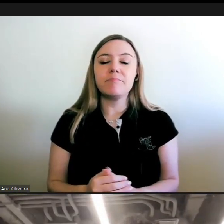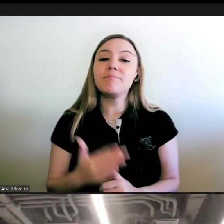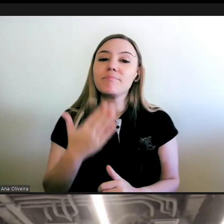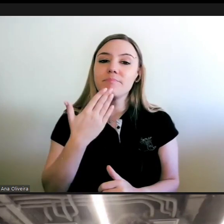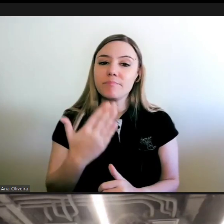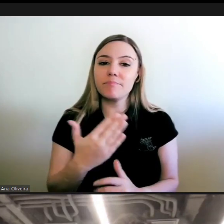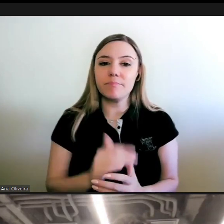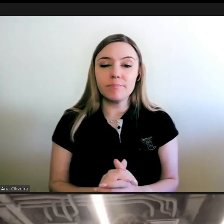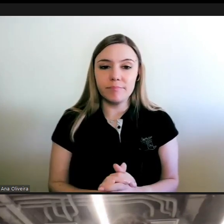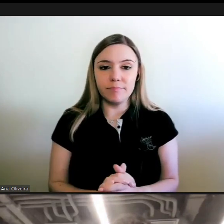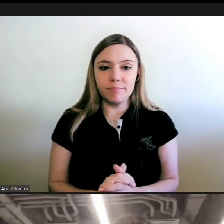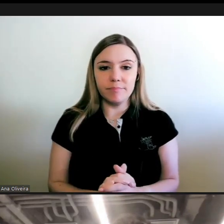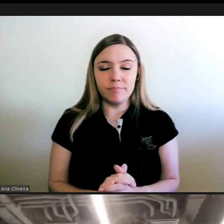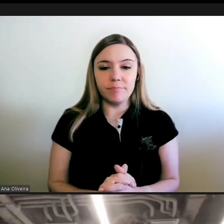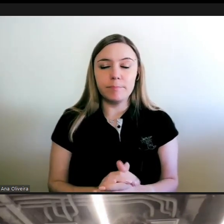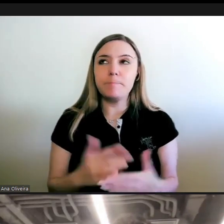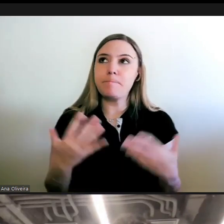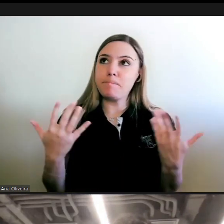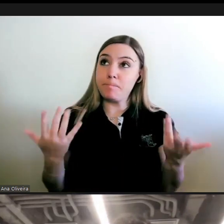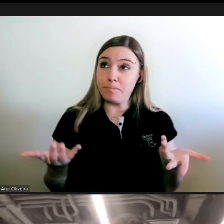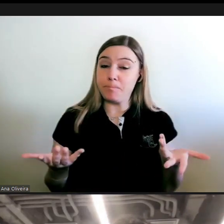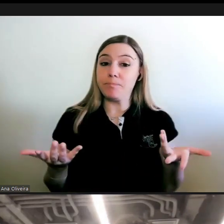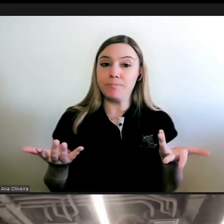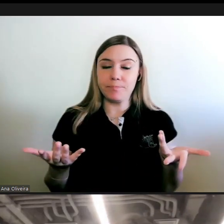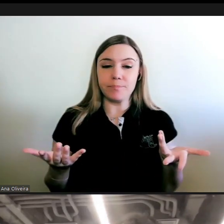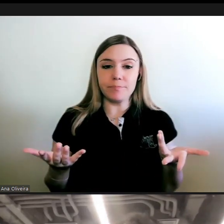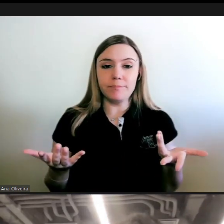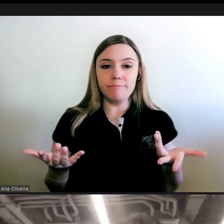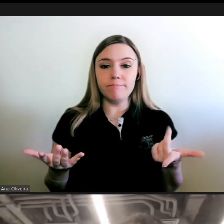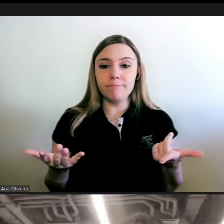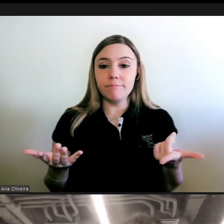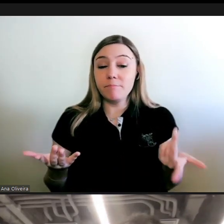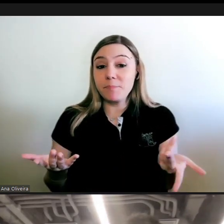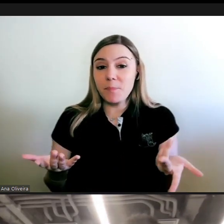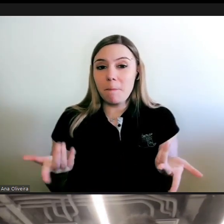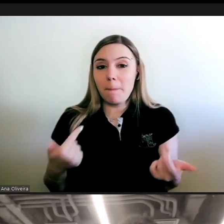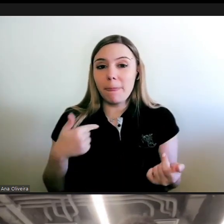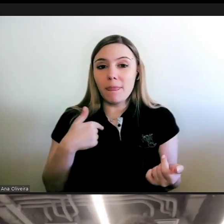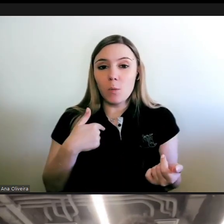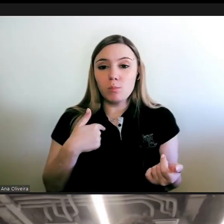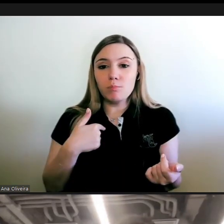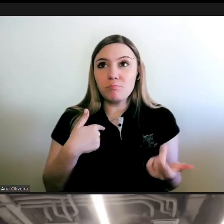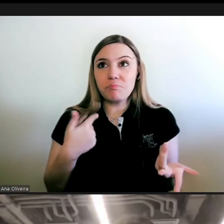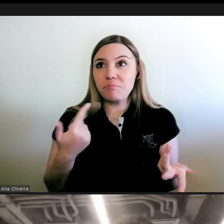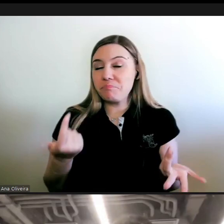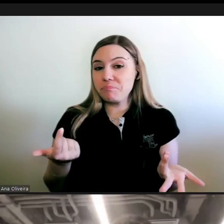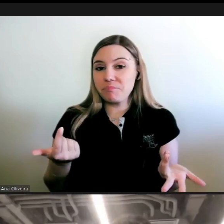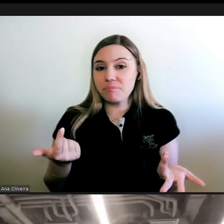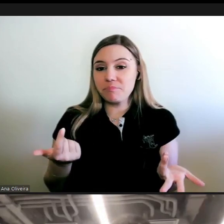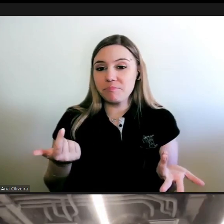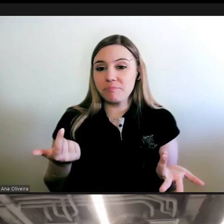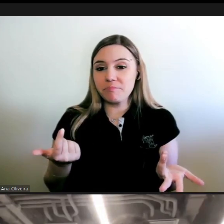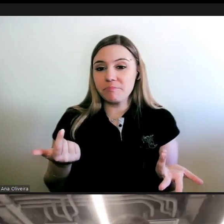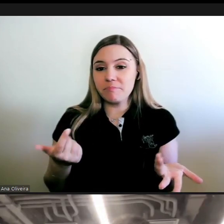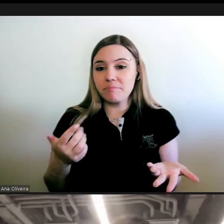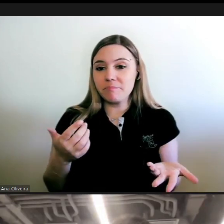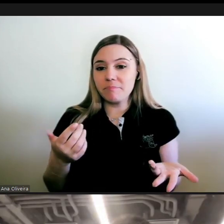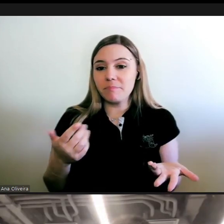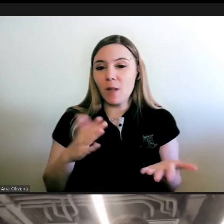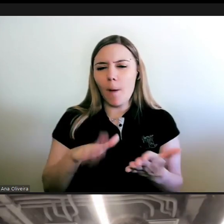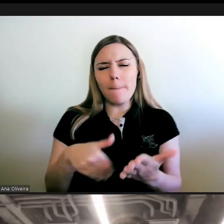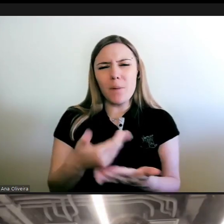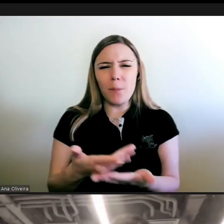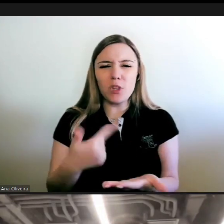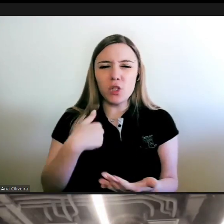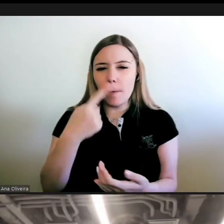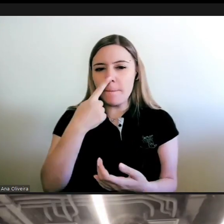Obrigada. É assim, eu sou muito mais básica nas propostas, até porque